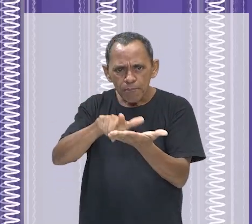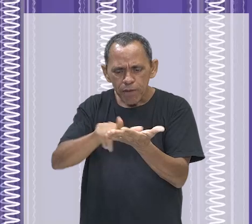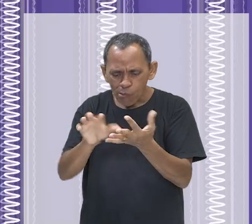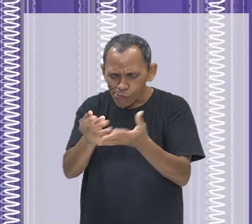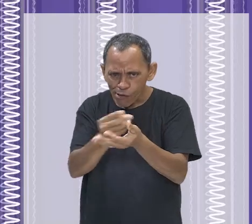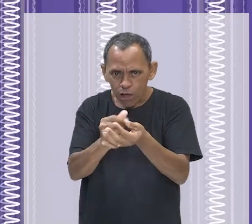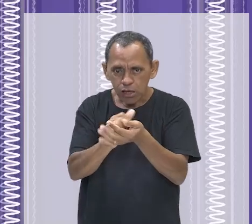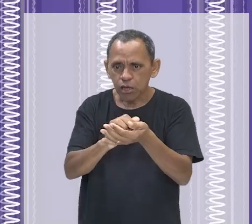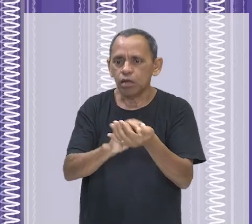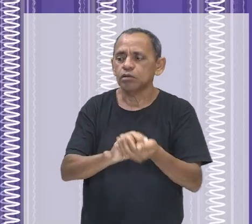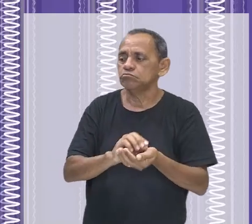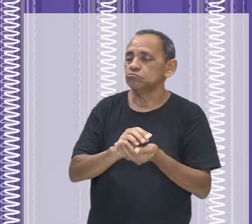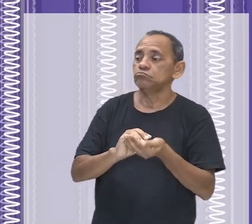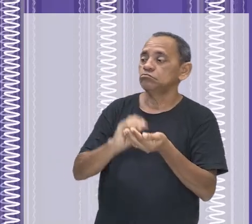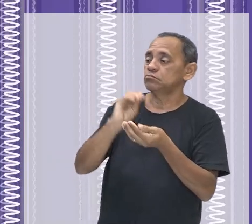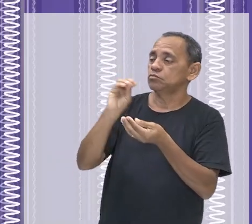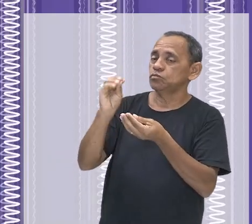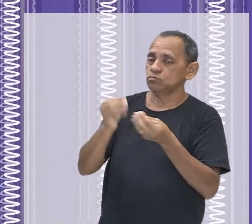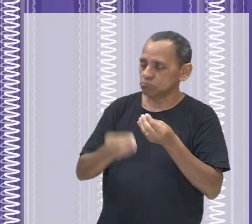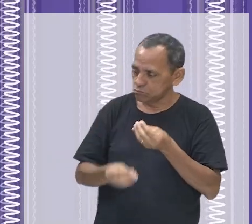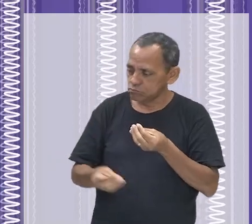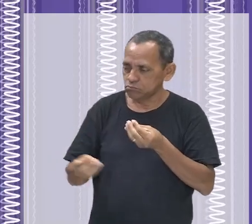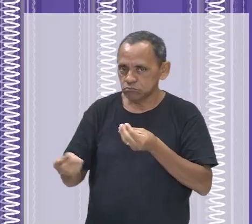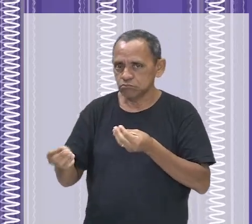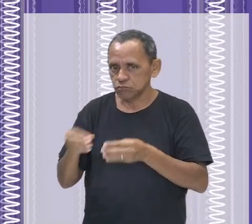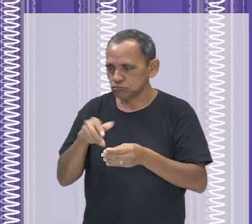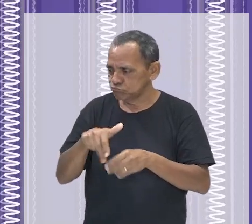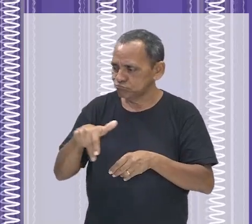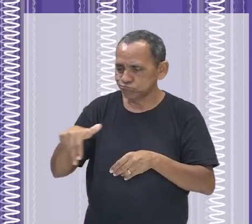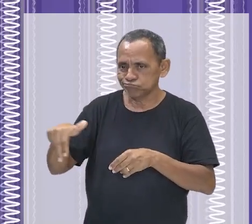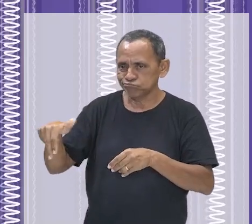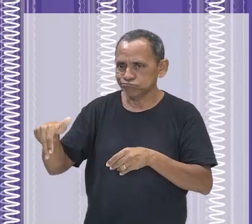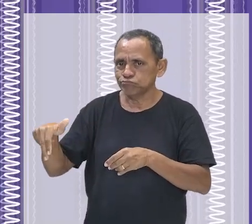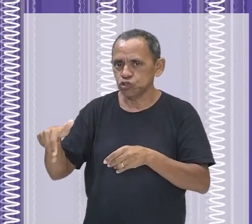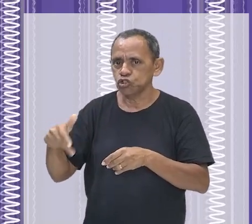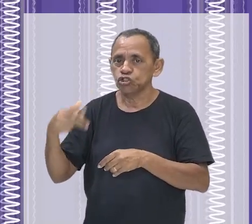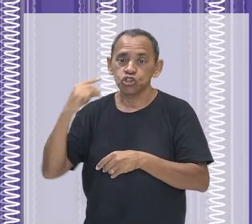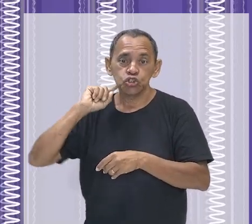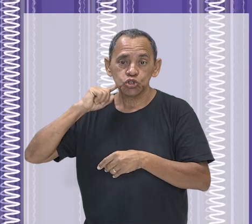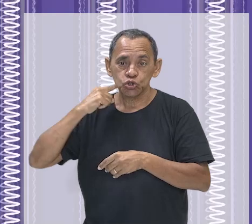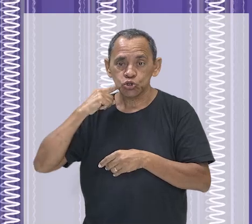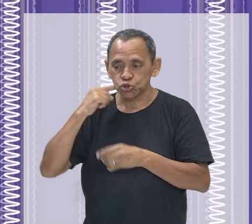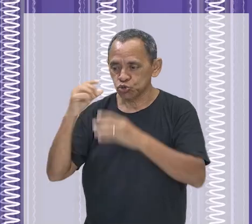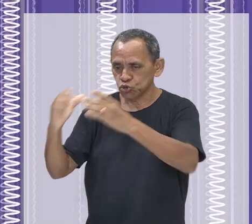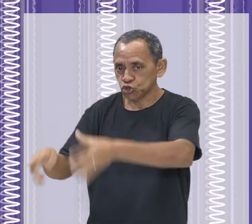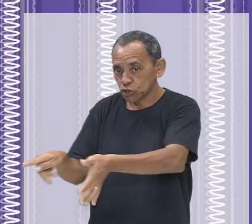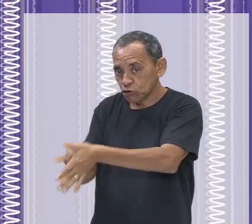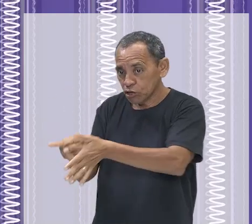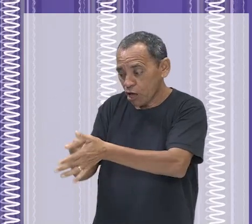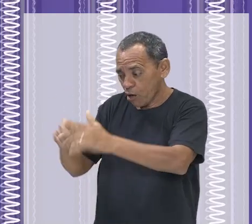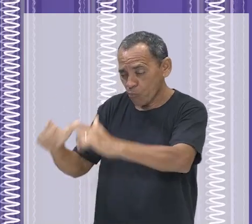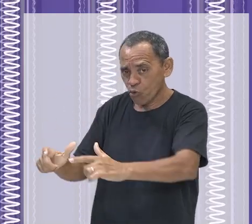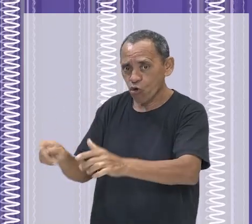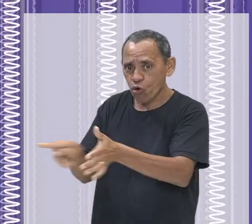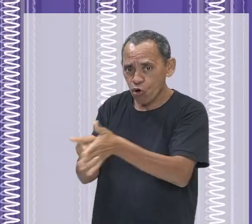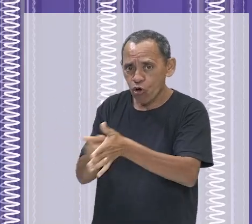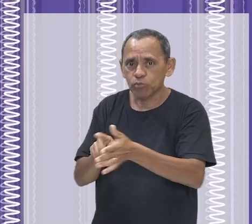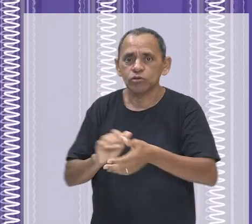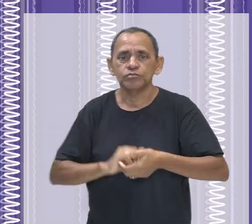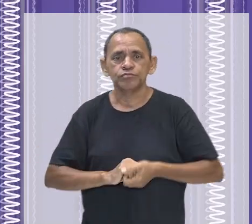né, no recipiente próprio do lixo. Então, ética e valor